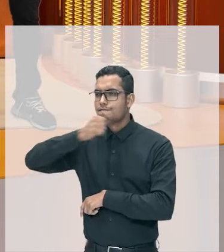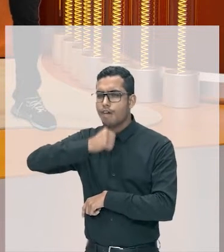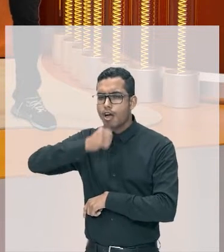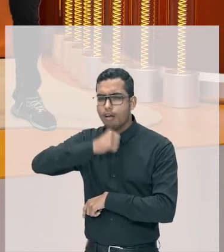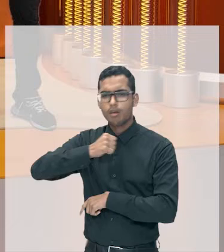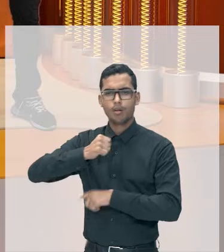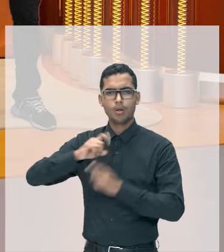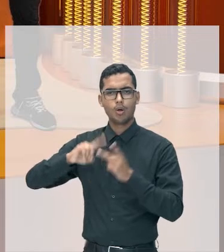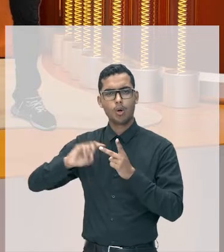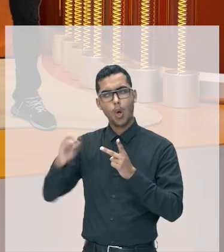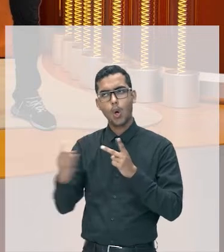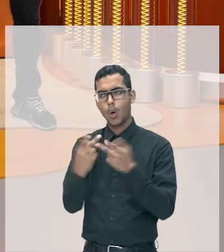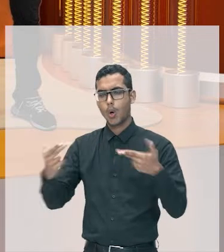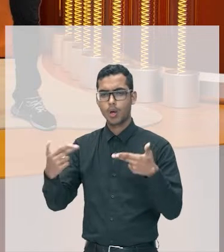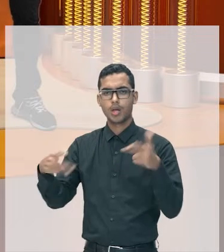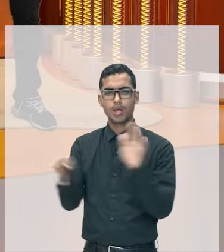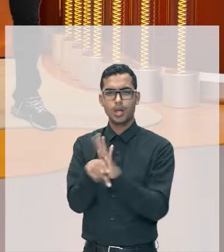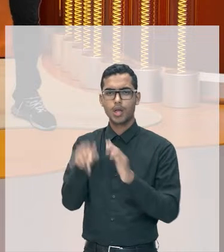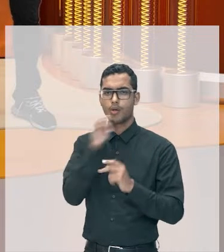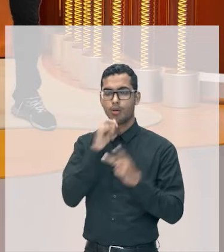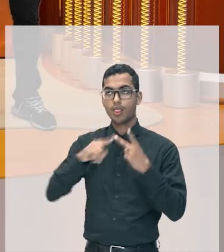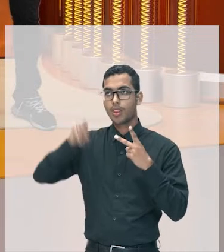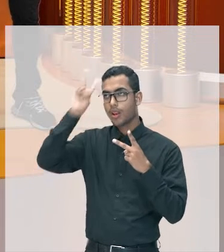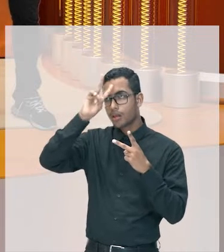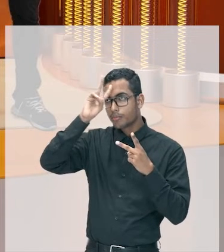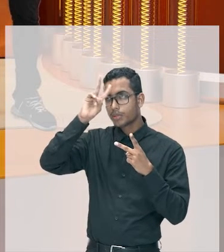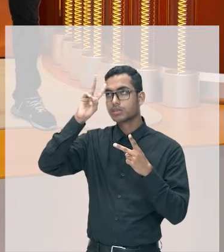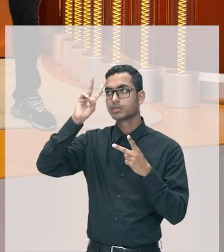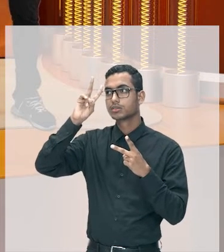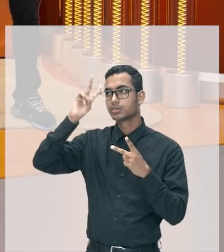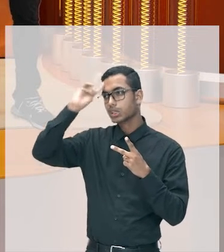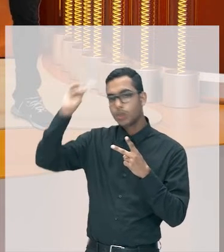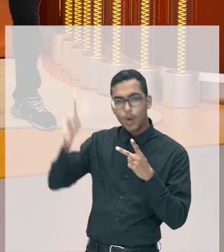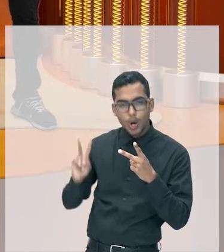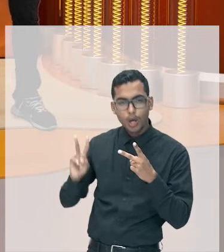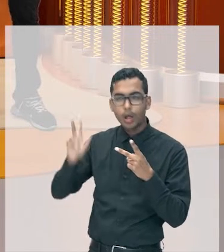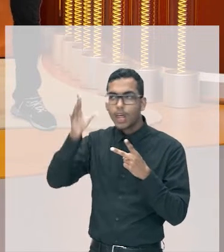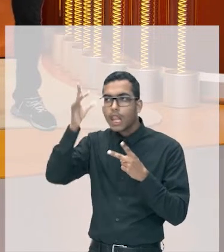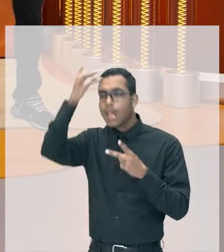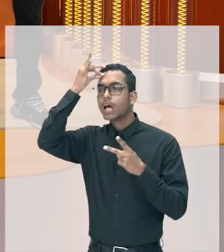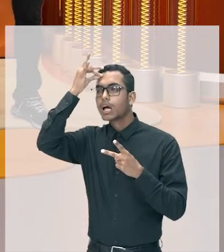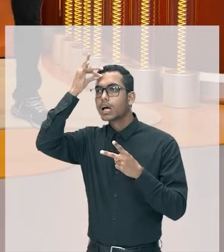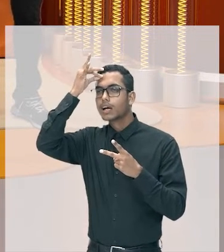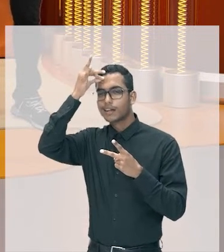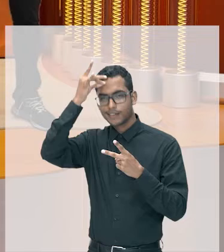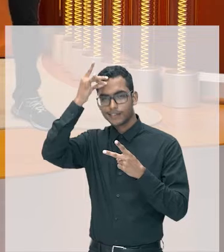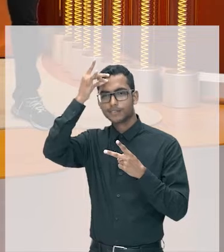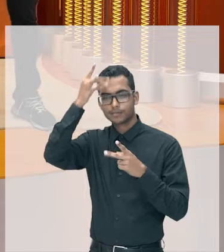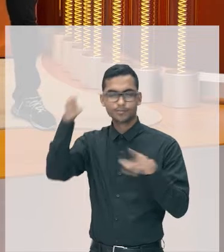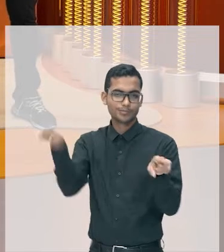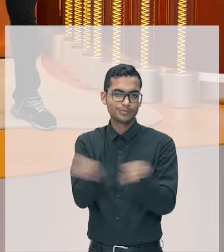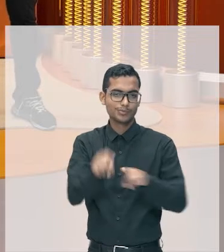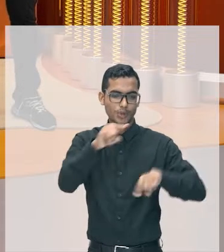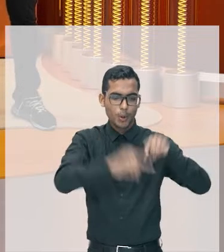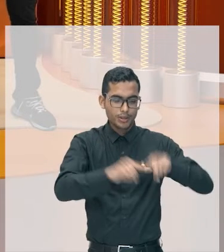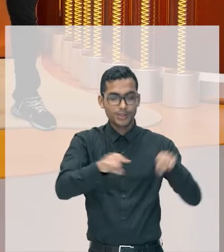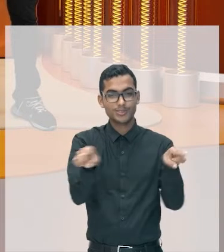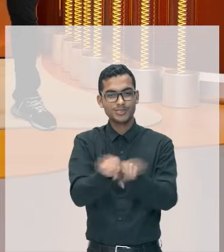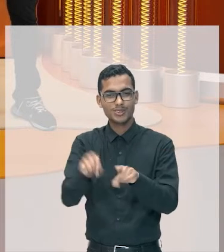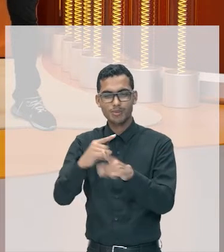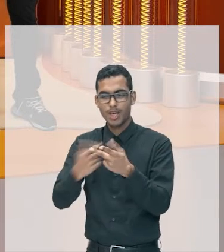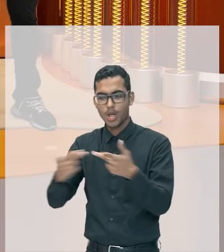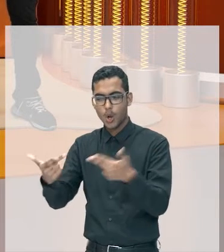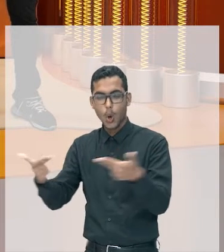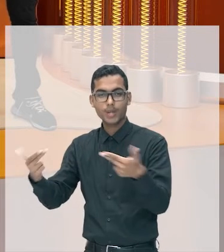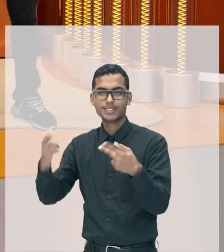na cabeça das pessoas, como lembranças e histórias. São as fontes materiais e as fontes imateriais. Então, a gente tem